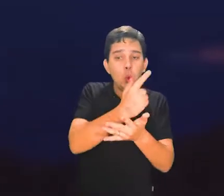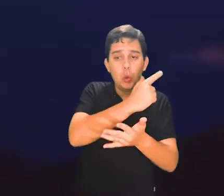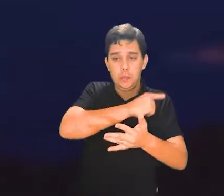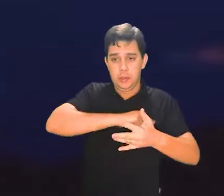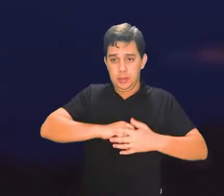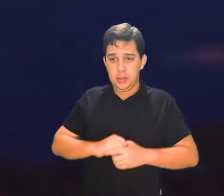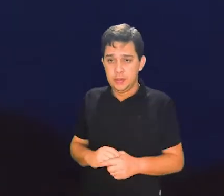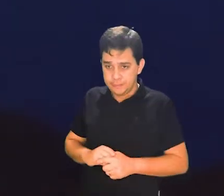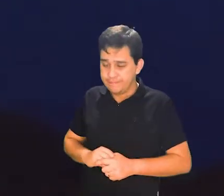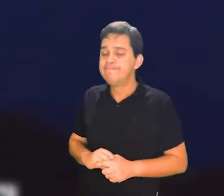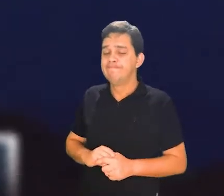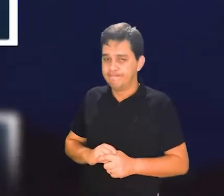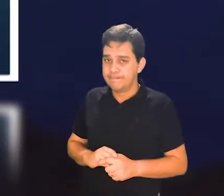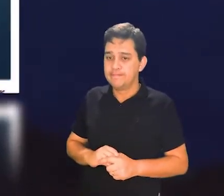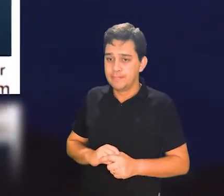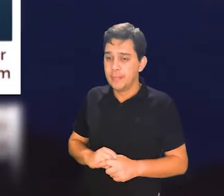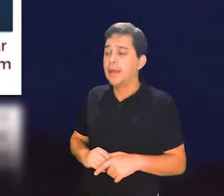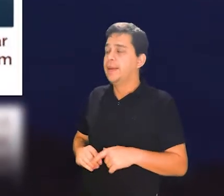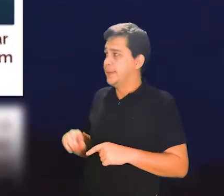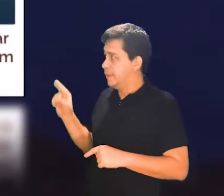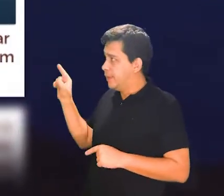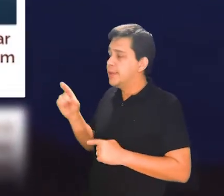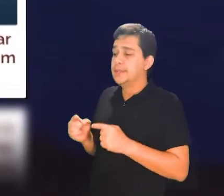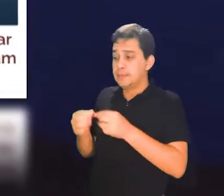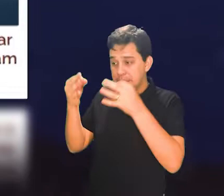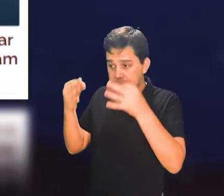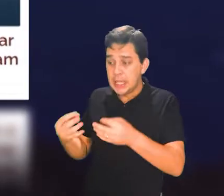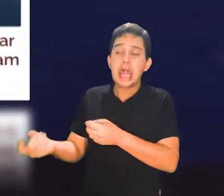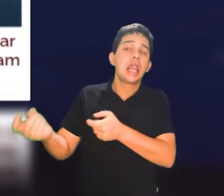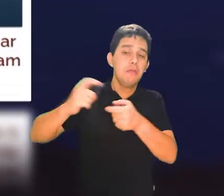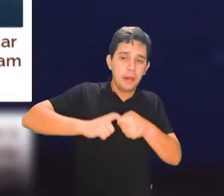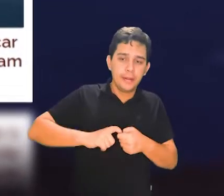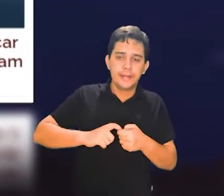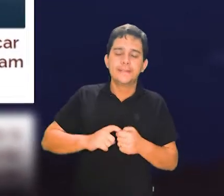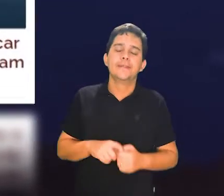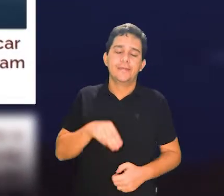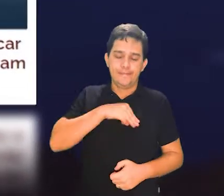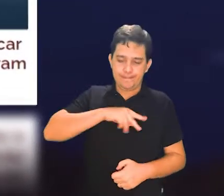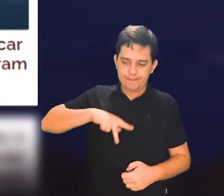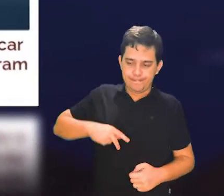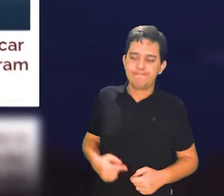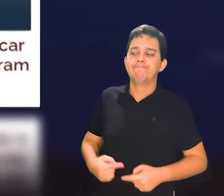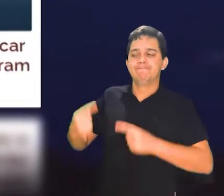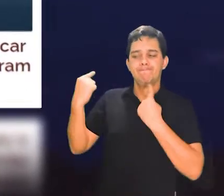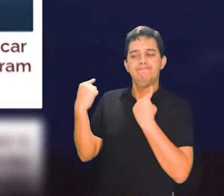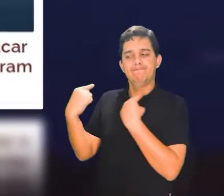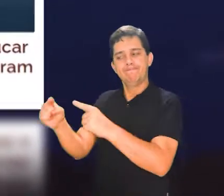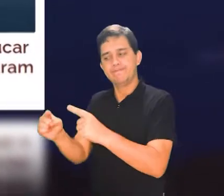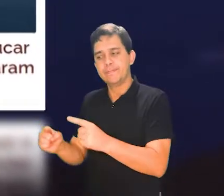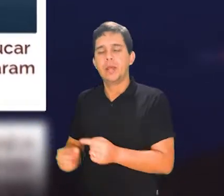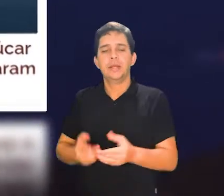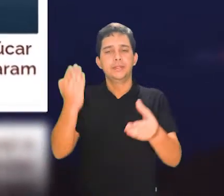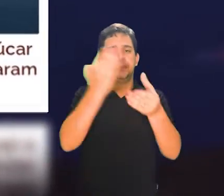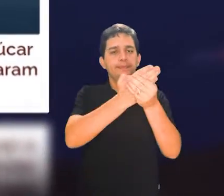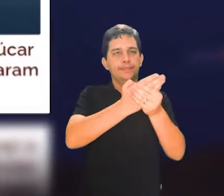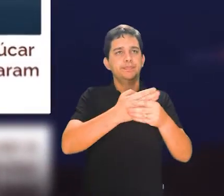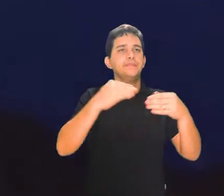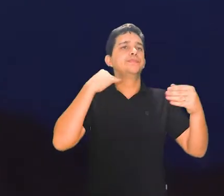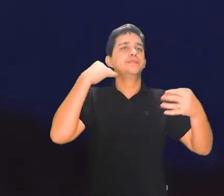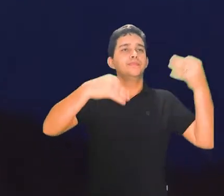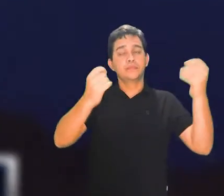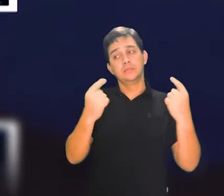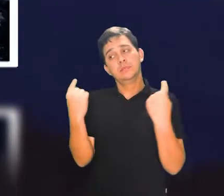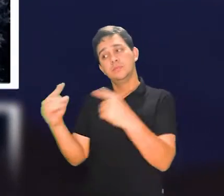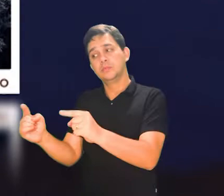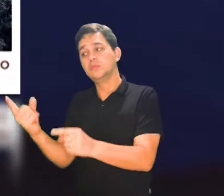justificaram o ajuizamento dessa ação coletiva, que obteve a sentença no sentido de que, olha,